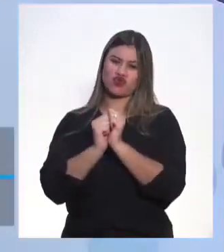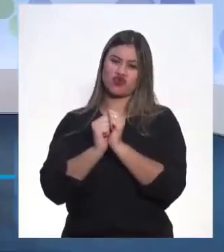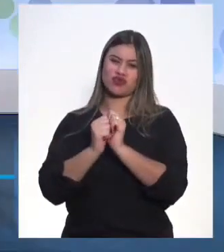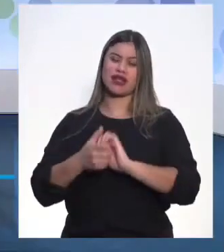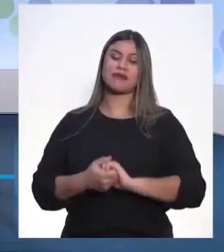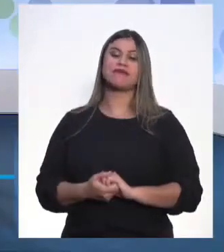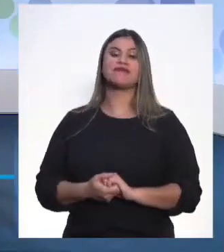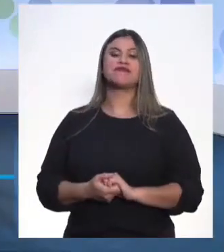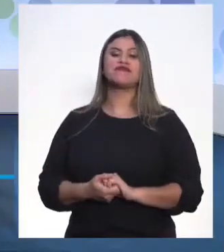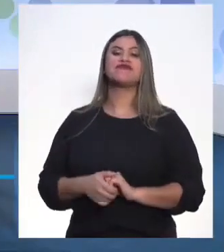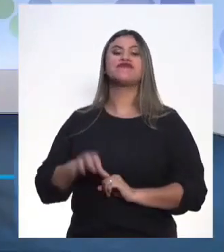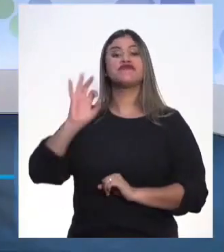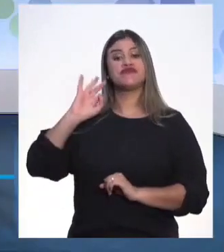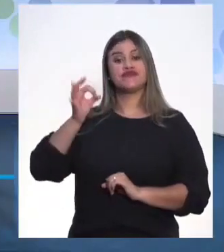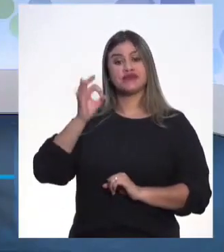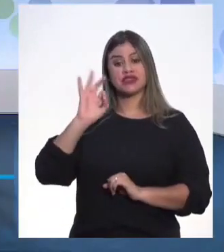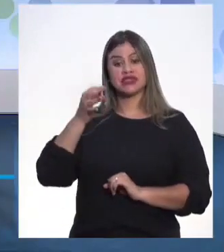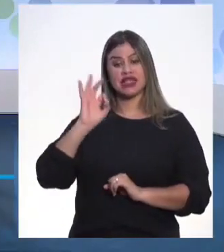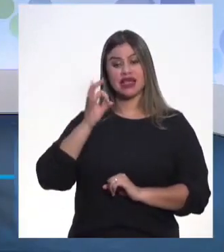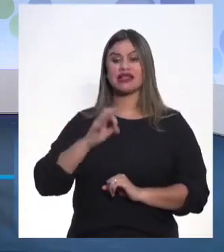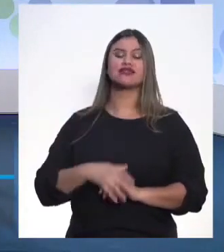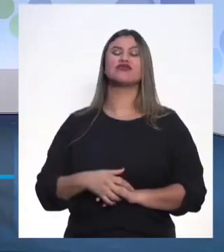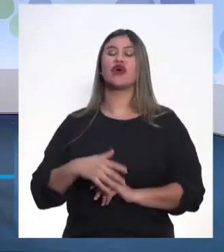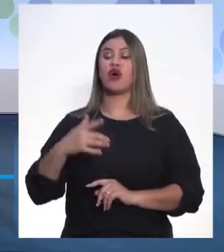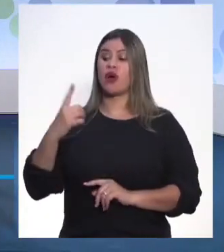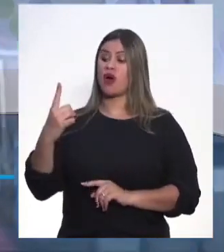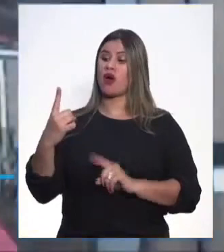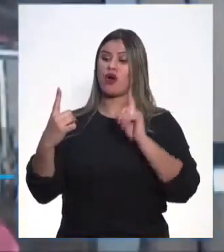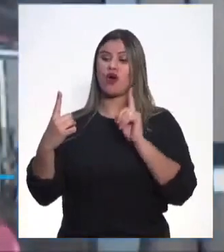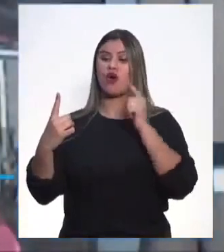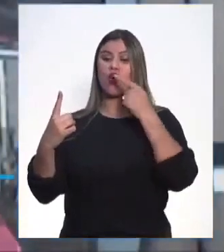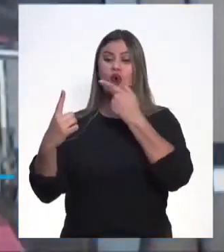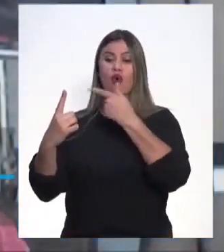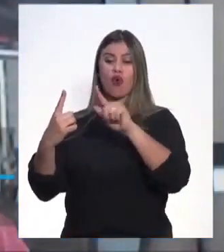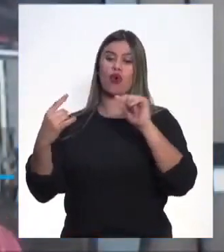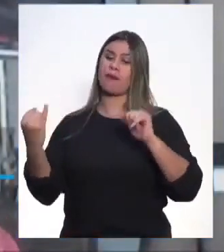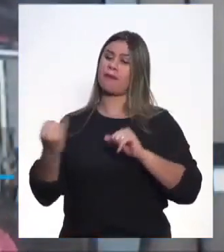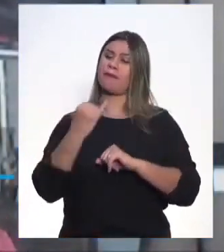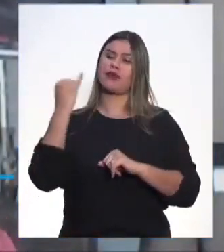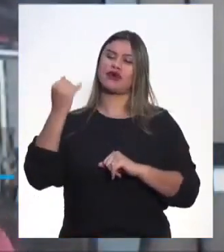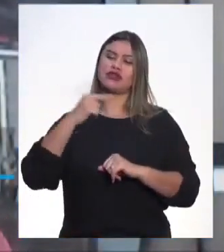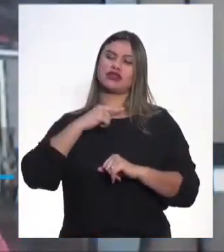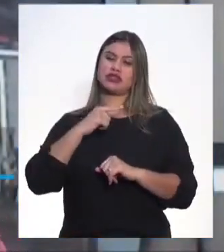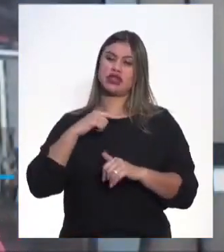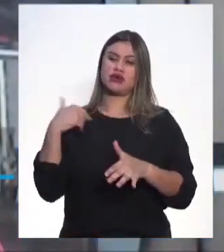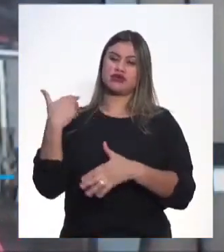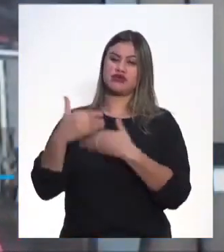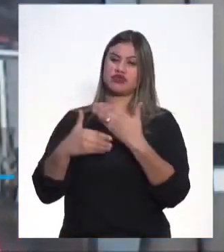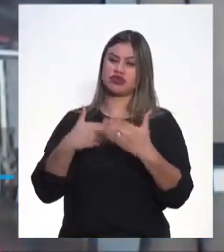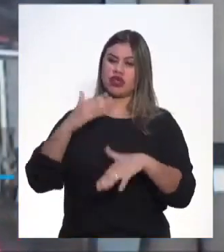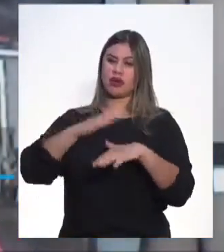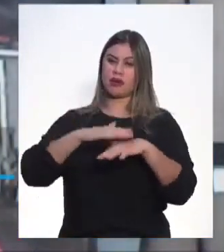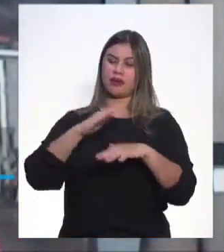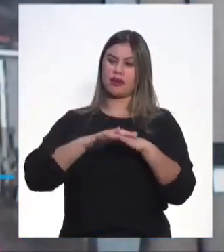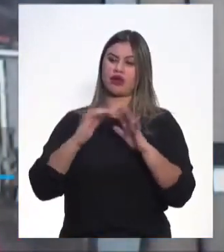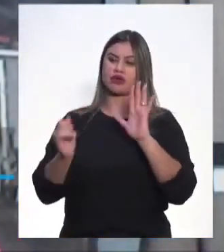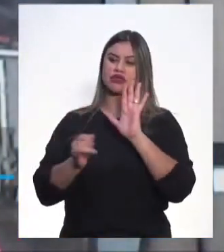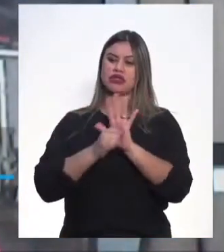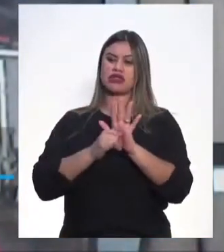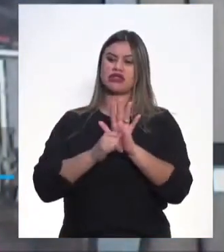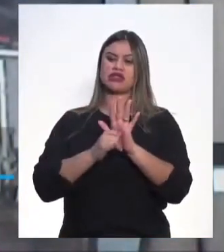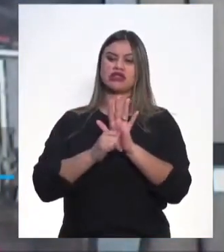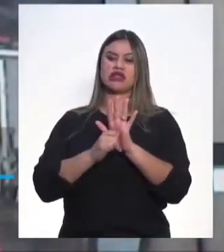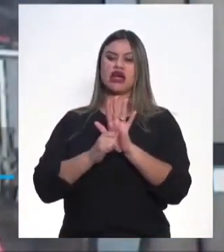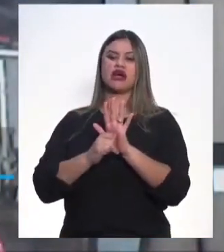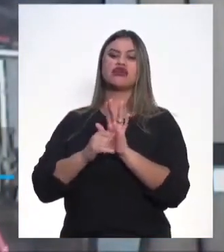Exato. Este outro é fundamental. E um dos elementos fundamentais desse processo de construção da nossa identidade